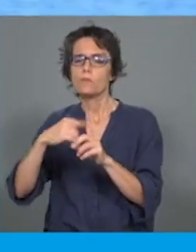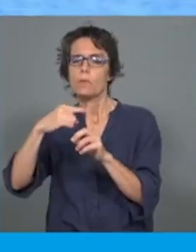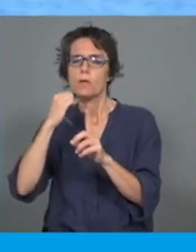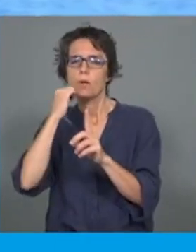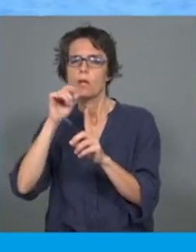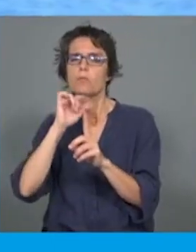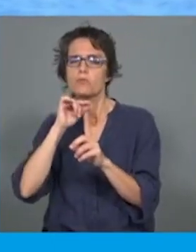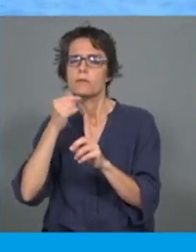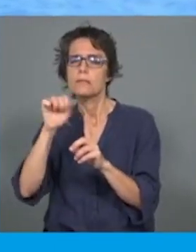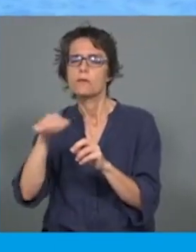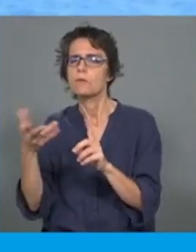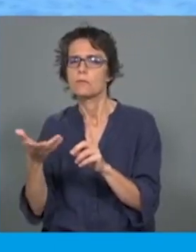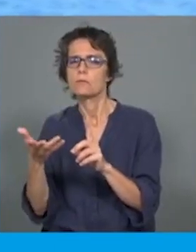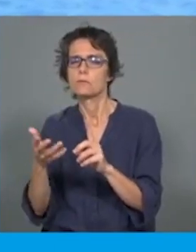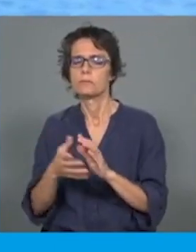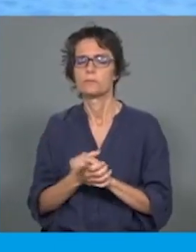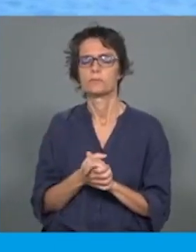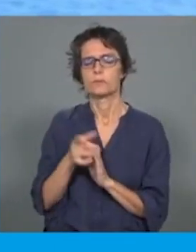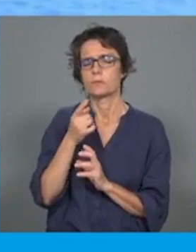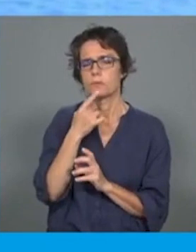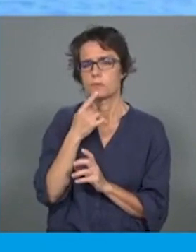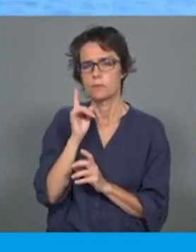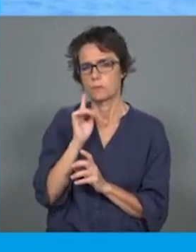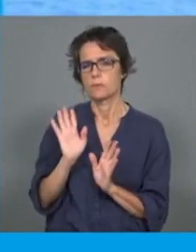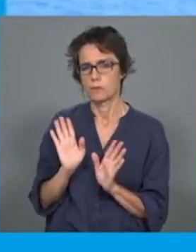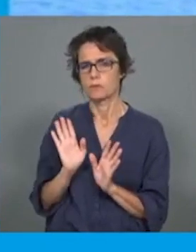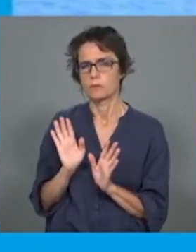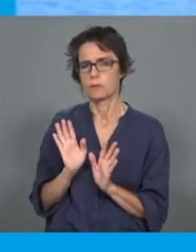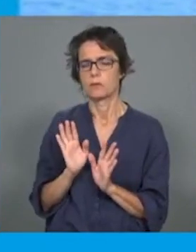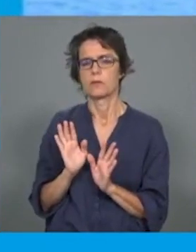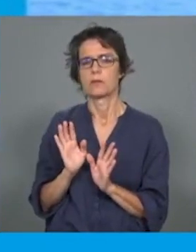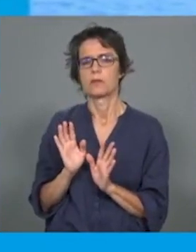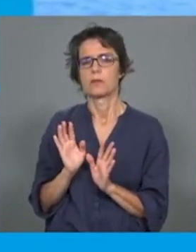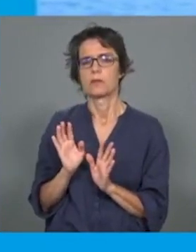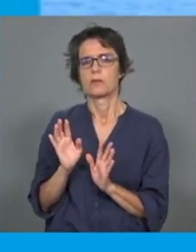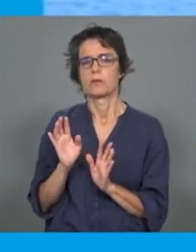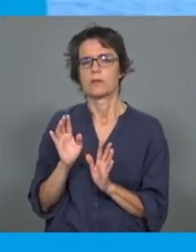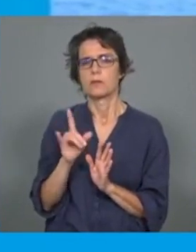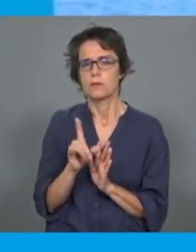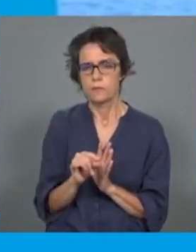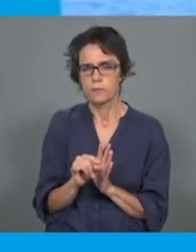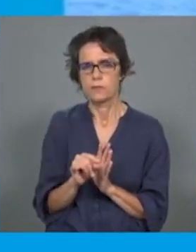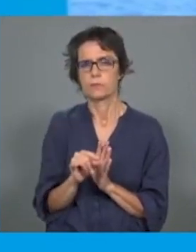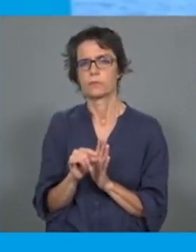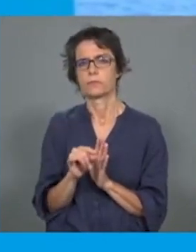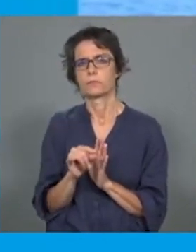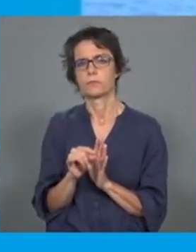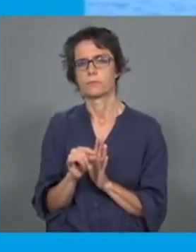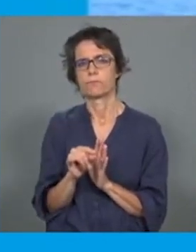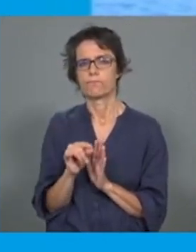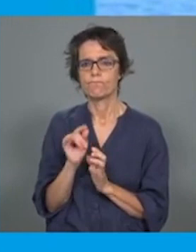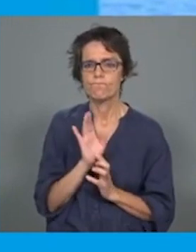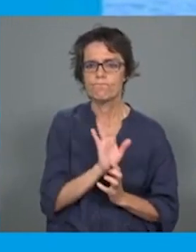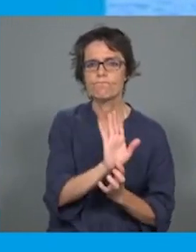dor é eliminada. E, portanto, para isso é fundamental percebermos esta realidade e poder mostrar